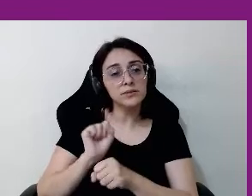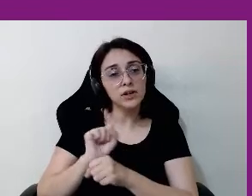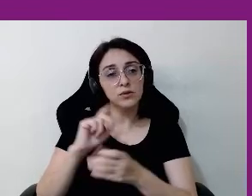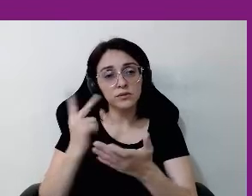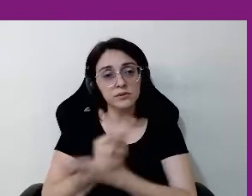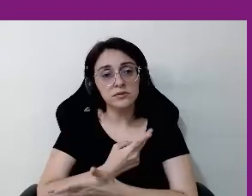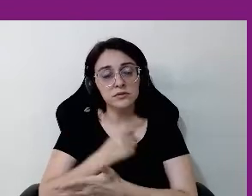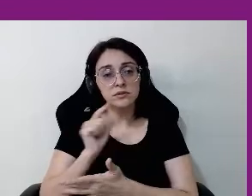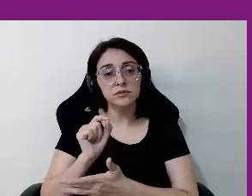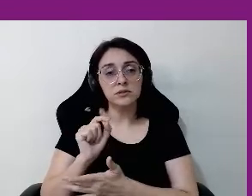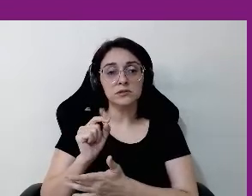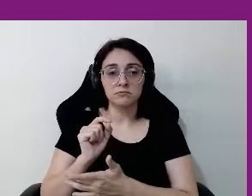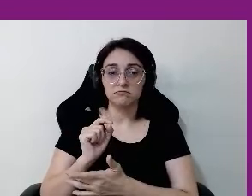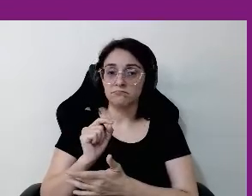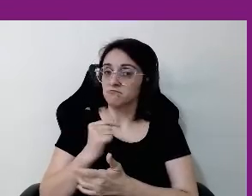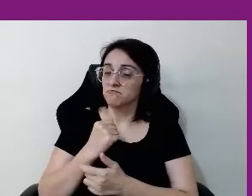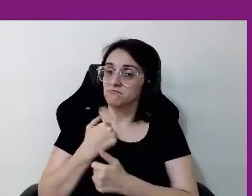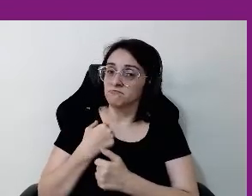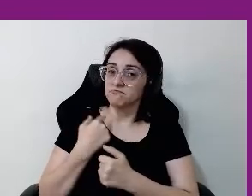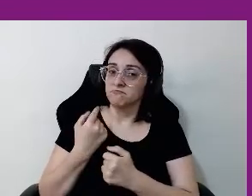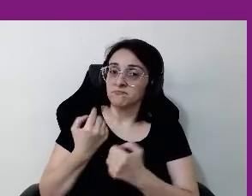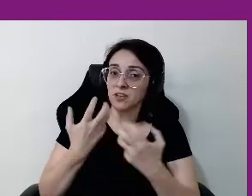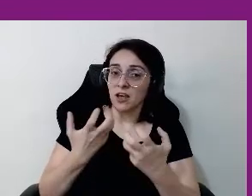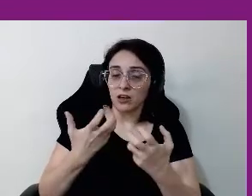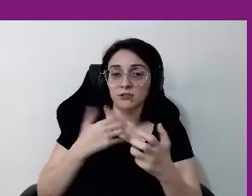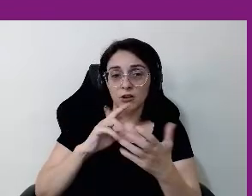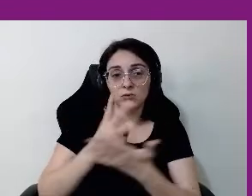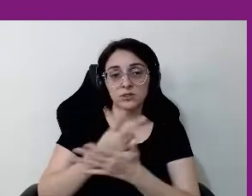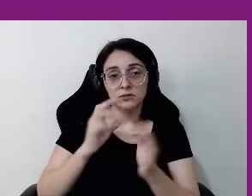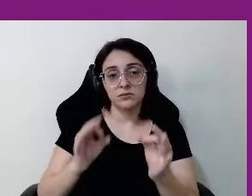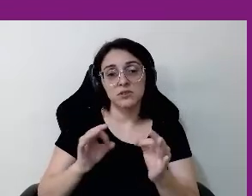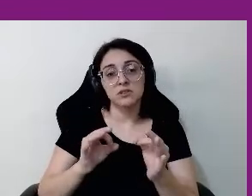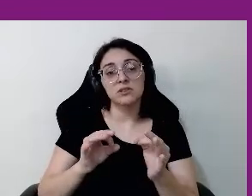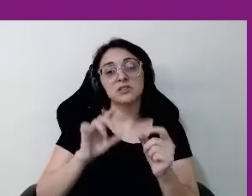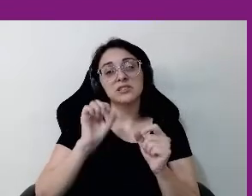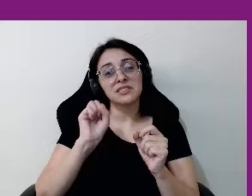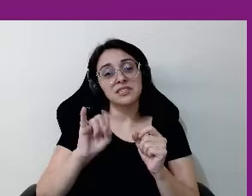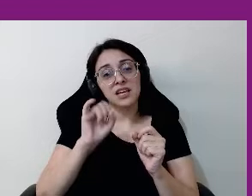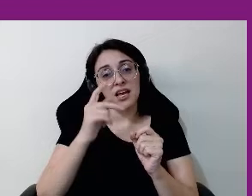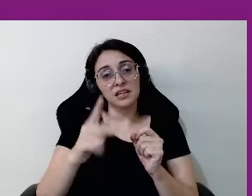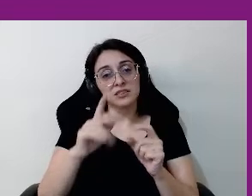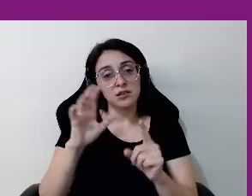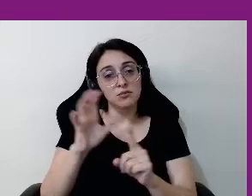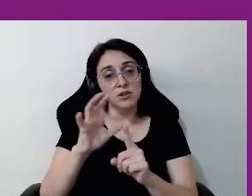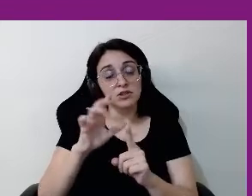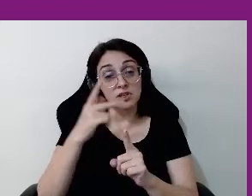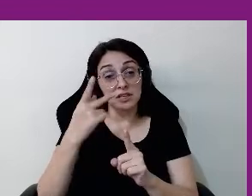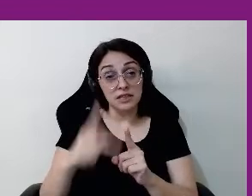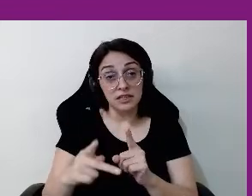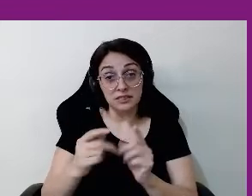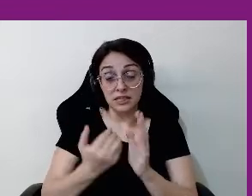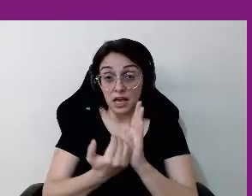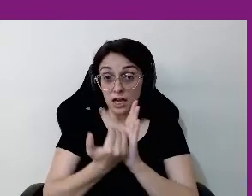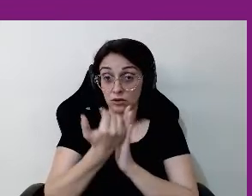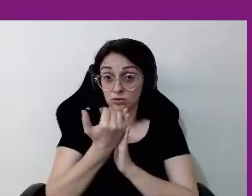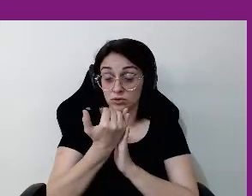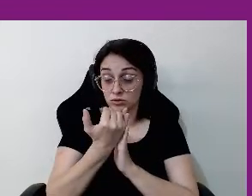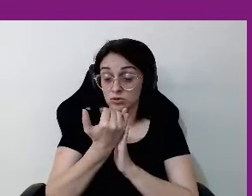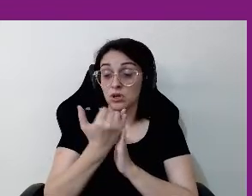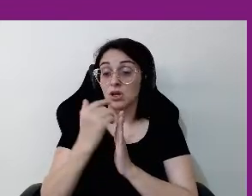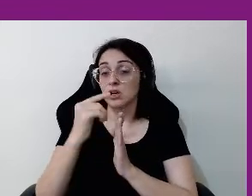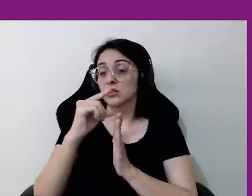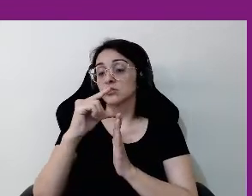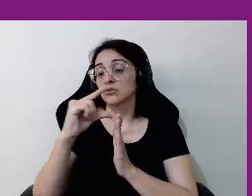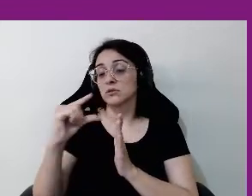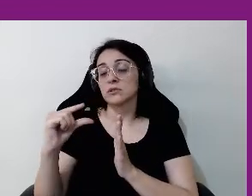acontecer, o que desejamos acontecer. Se o driving pressure é mais alto, há uma redução